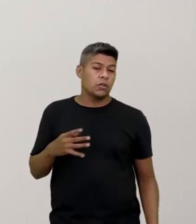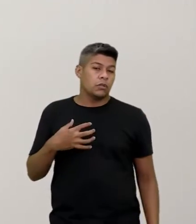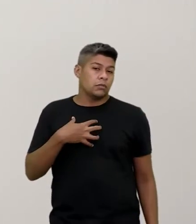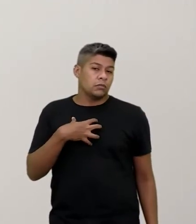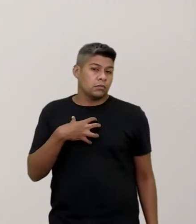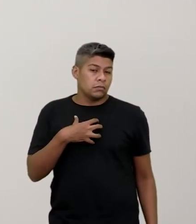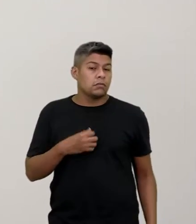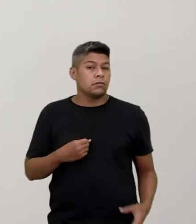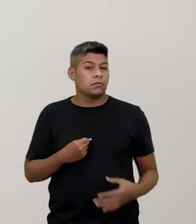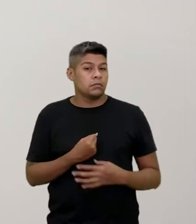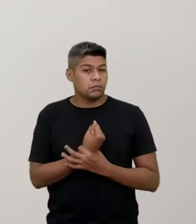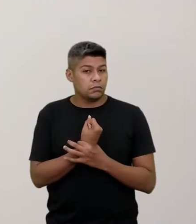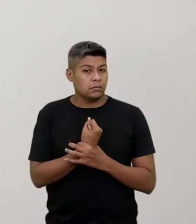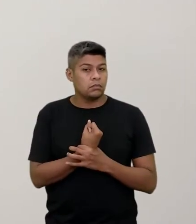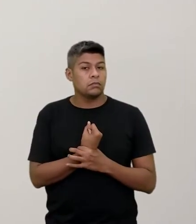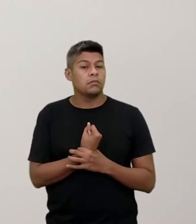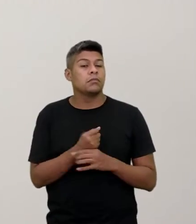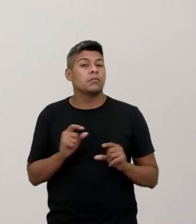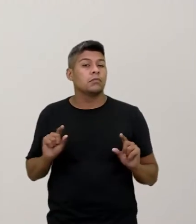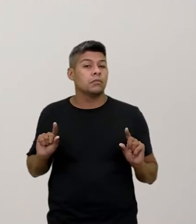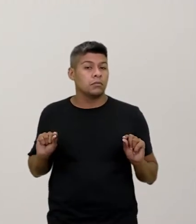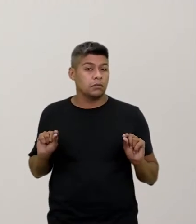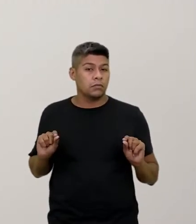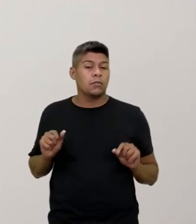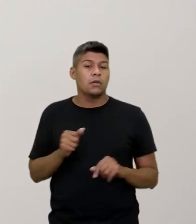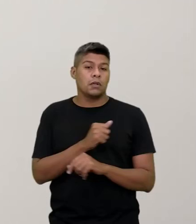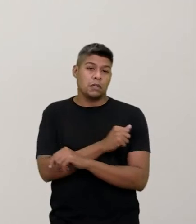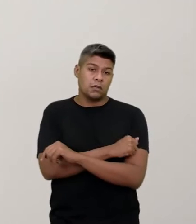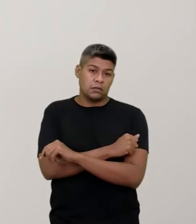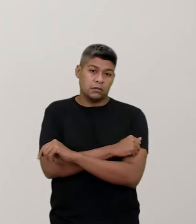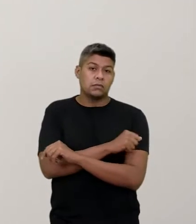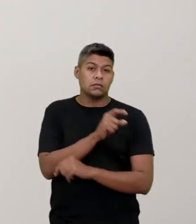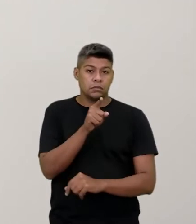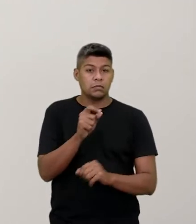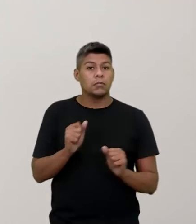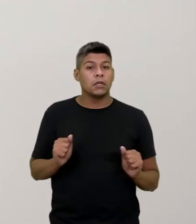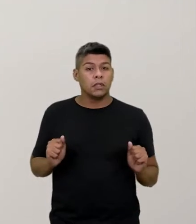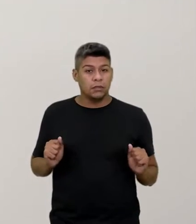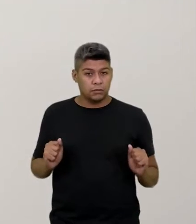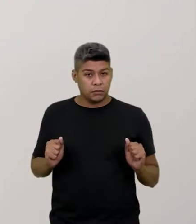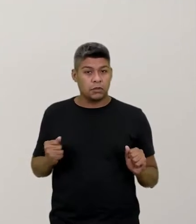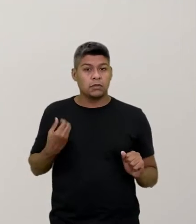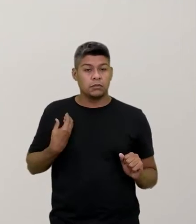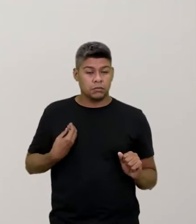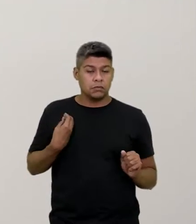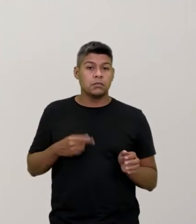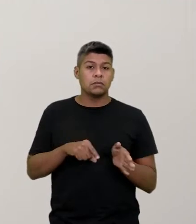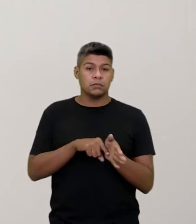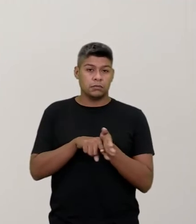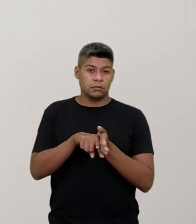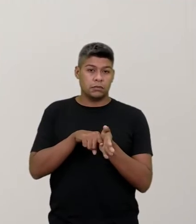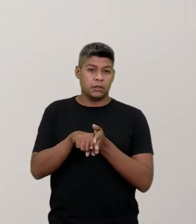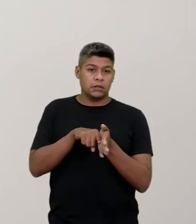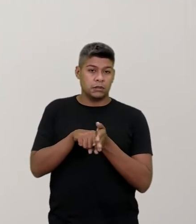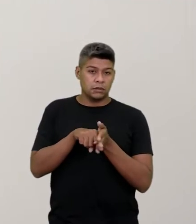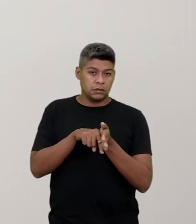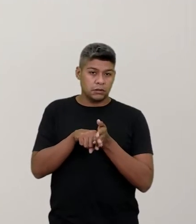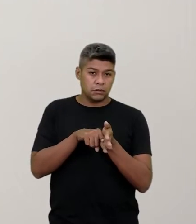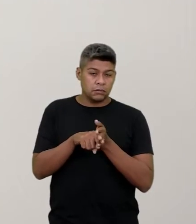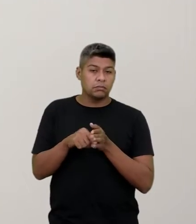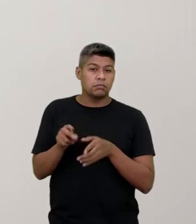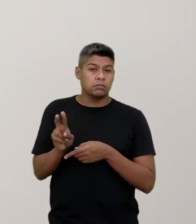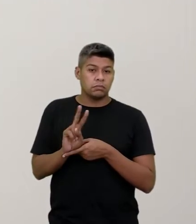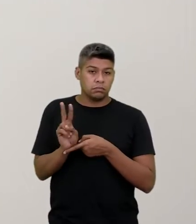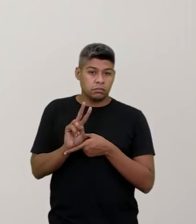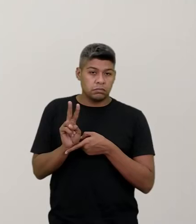para assegurar que o estudante, que você, estudante, possa realizar uma pesquisa com verificação